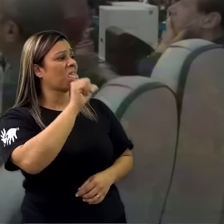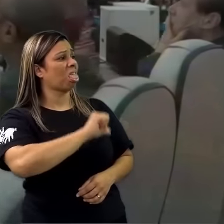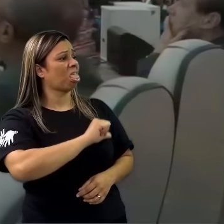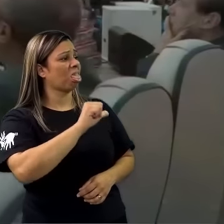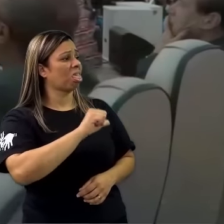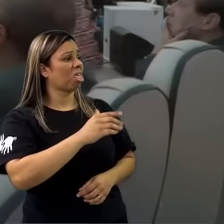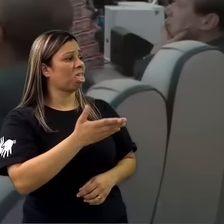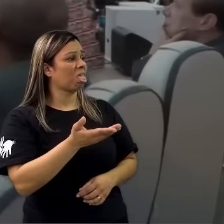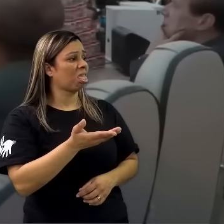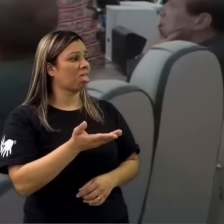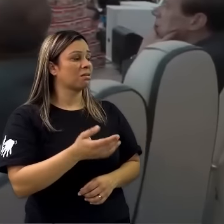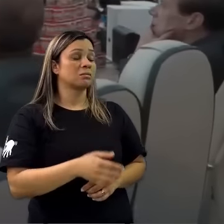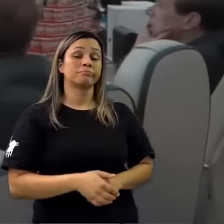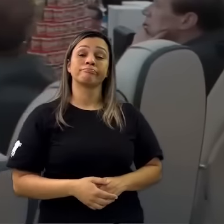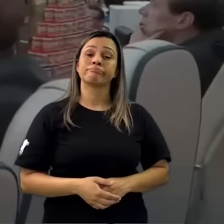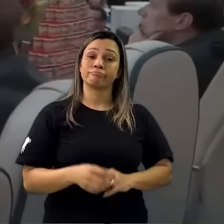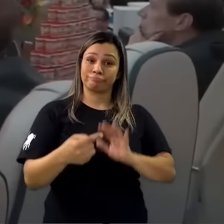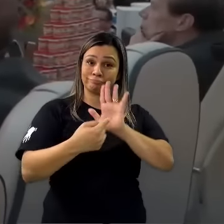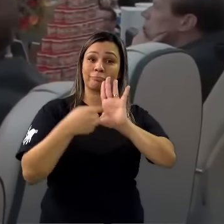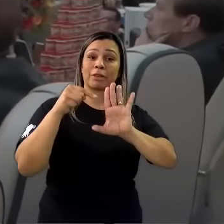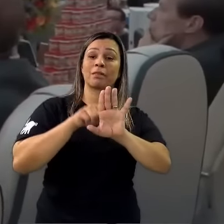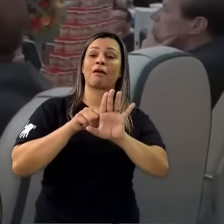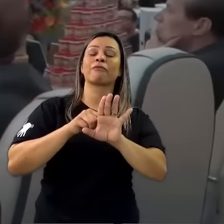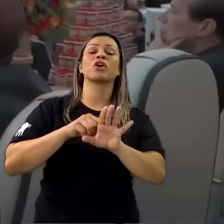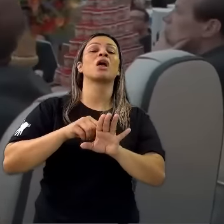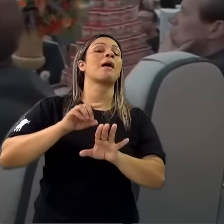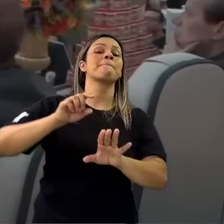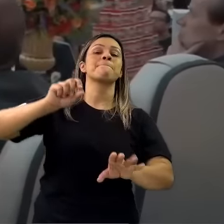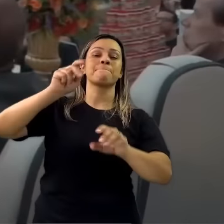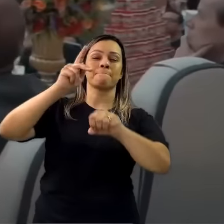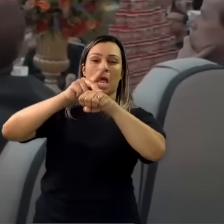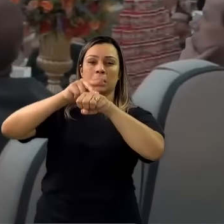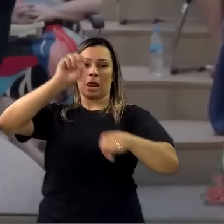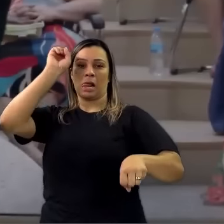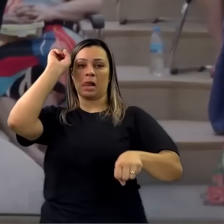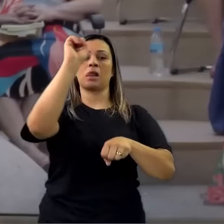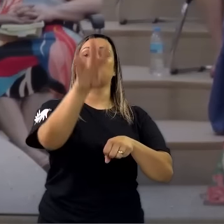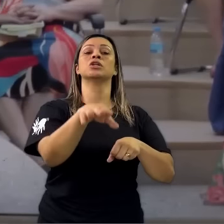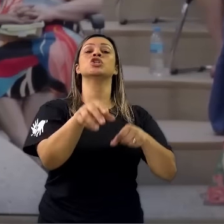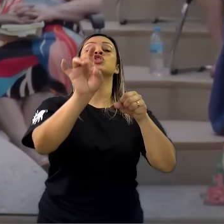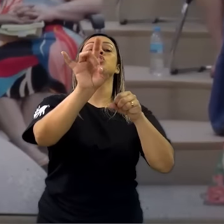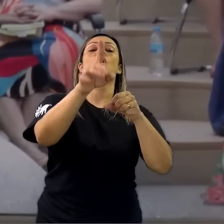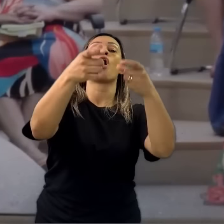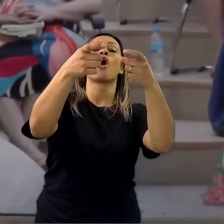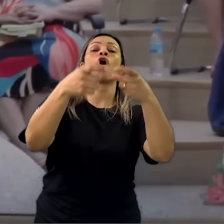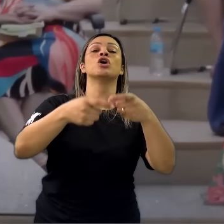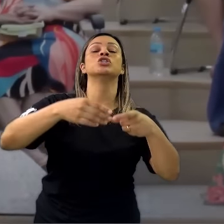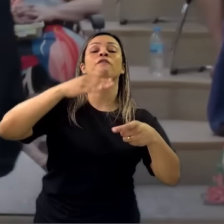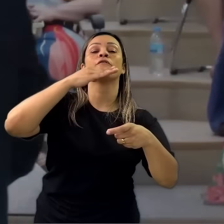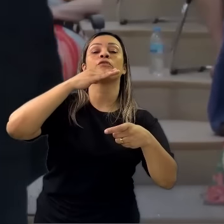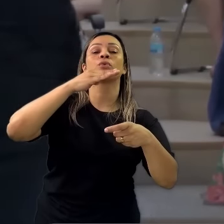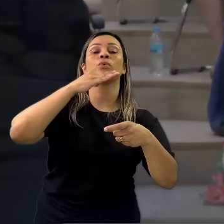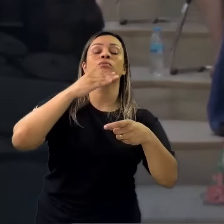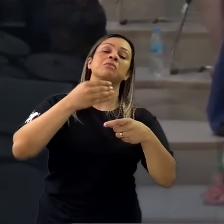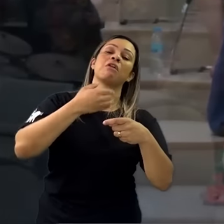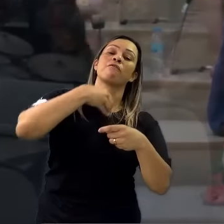e querem te matar mas eu quero dar uma palavra o diabo pensa que mata Deus não deixa morrer